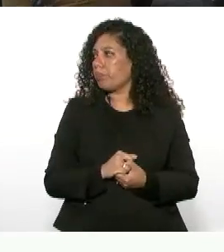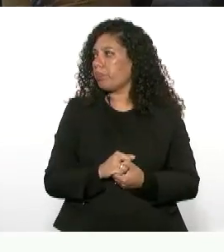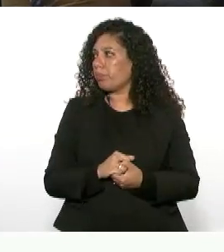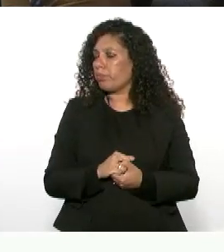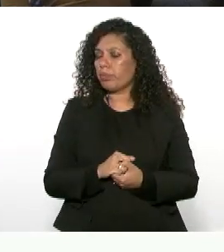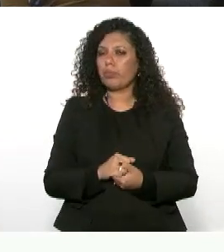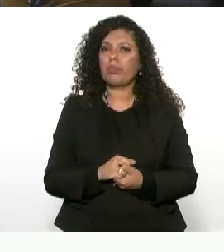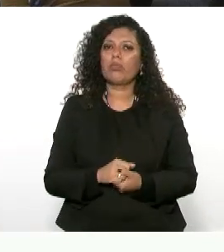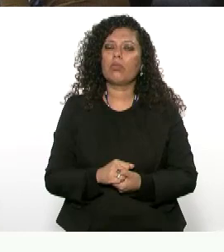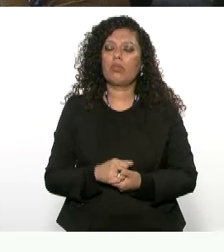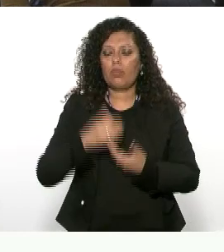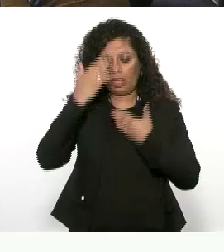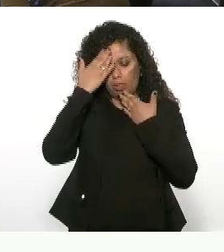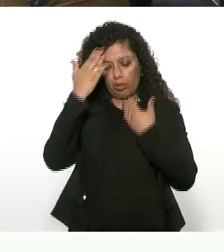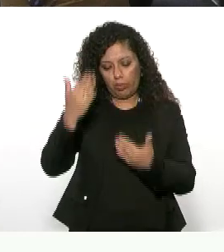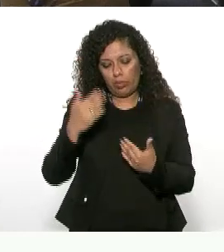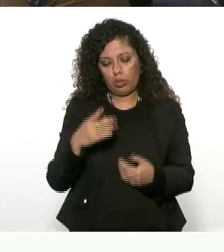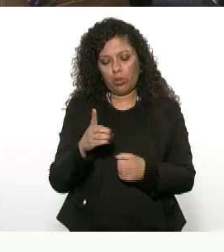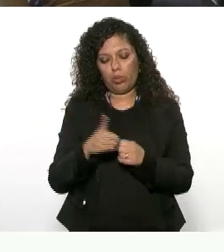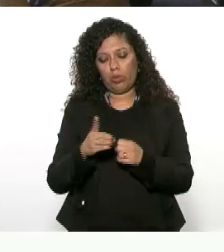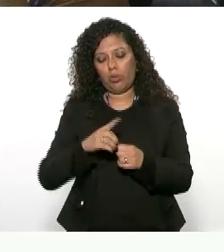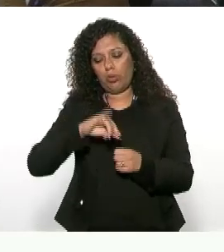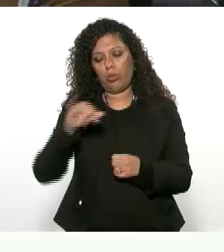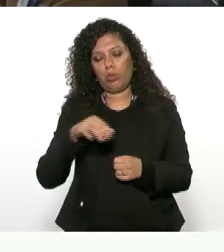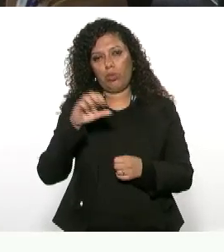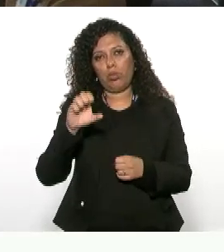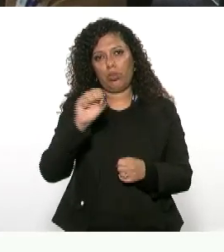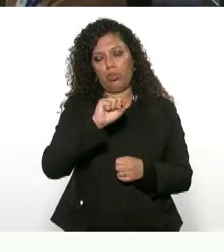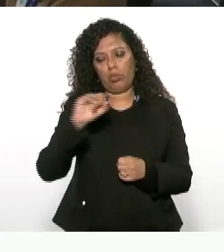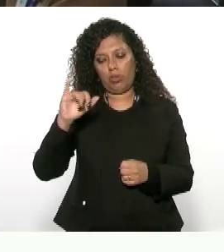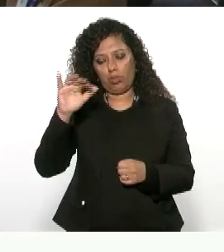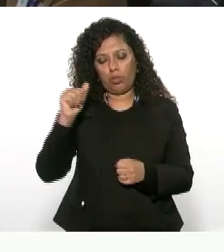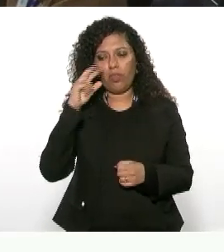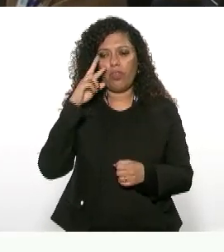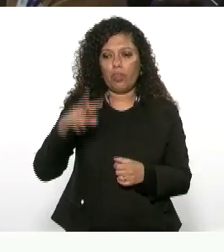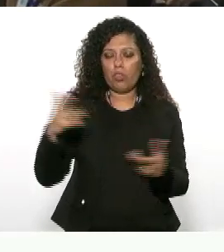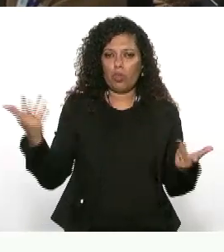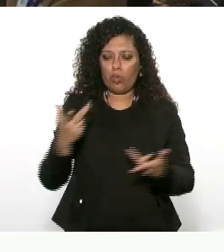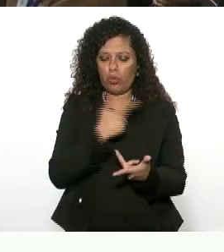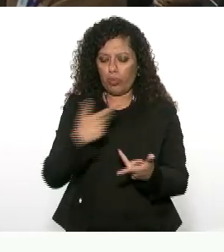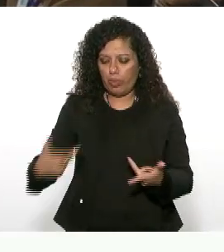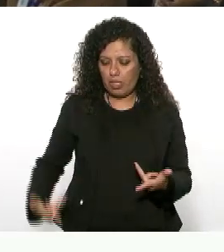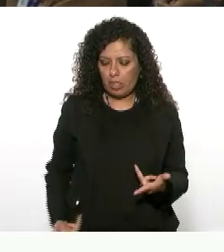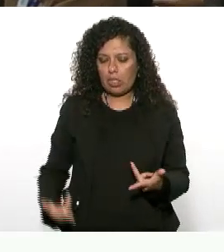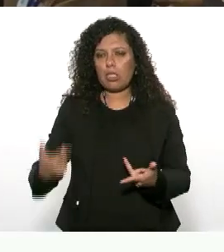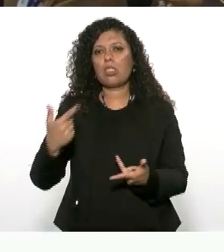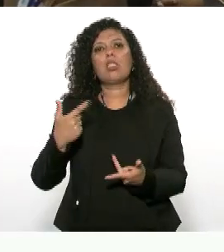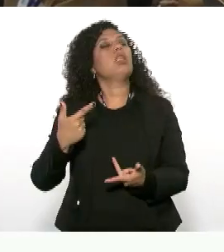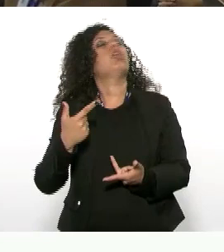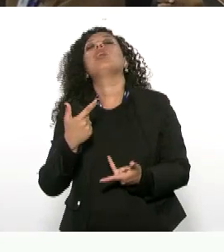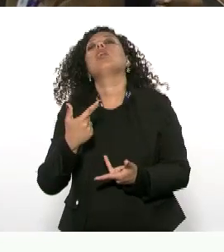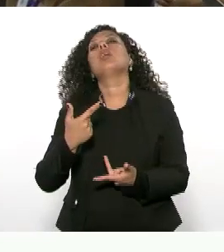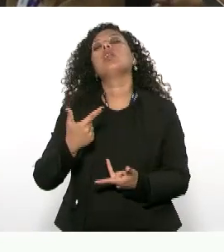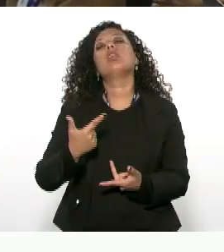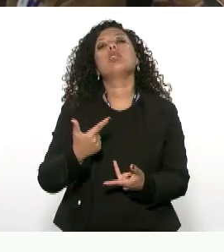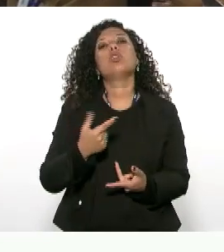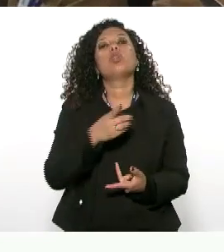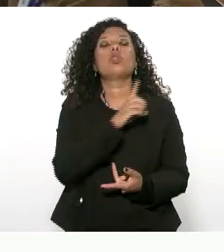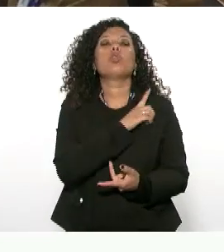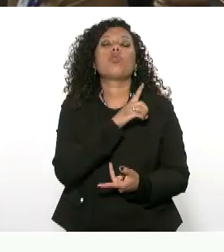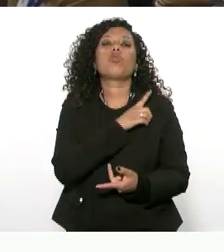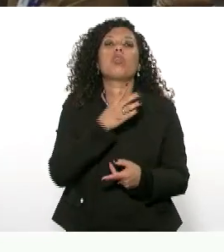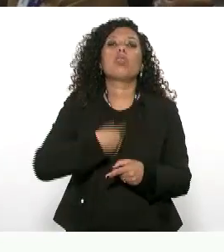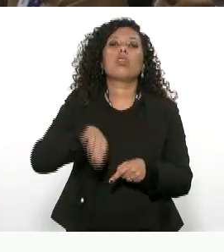contribuição para o debate. Obrigada, doutora Jéssica. Vejo aqui a presidente do Sindicato dos Delegados, doutora Isabela Conte, e